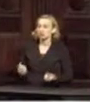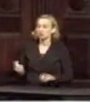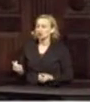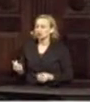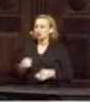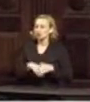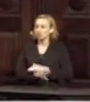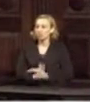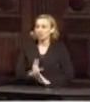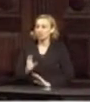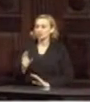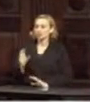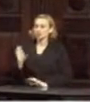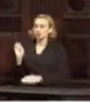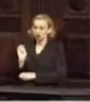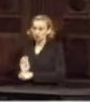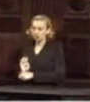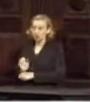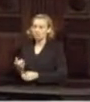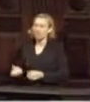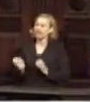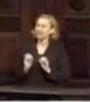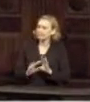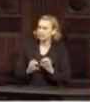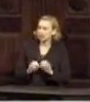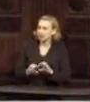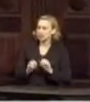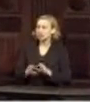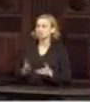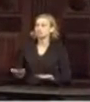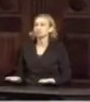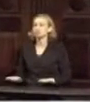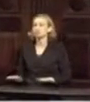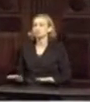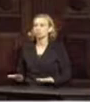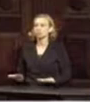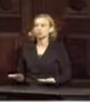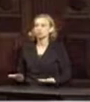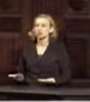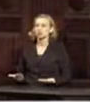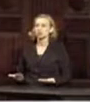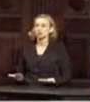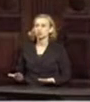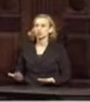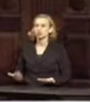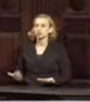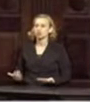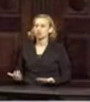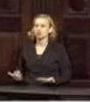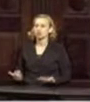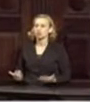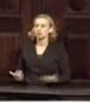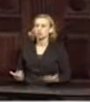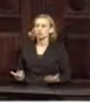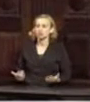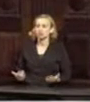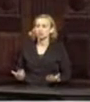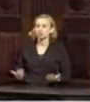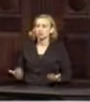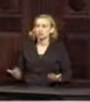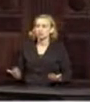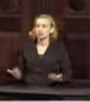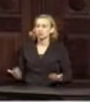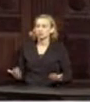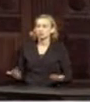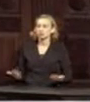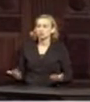combate à sonegação, como a questão da educação, como a questão de institucionalizar as relações do Estado